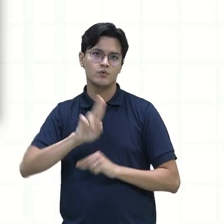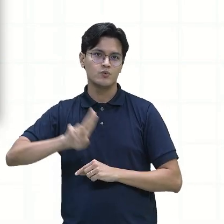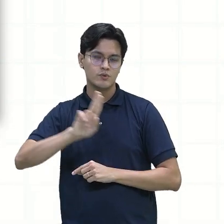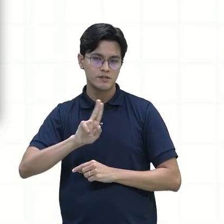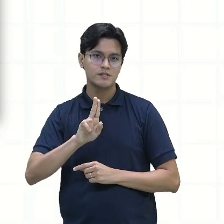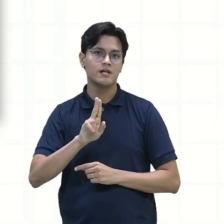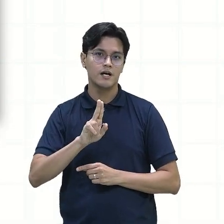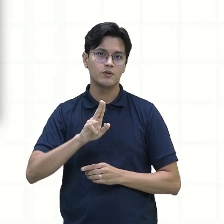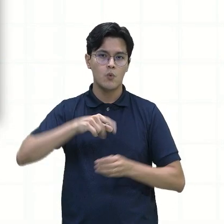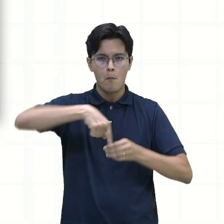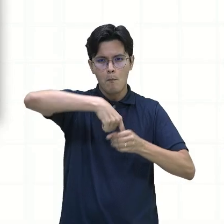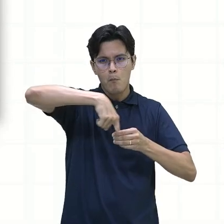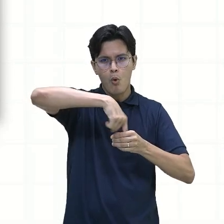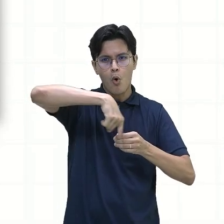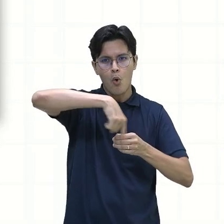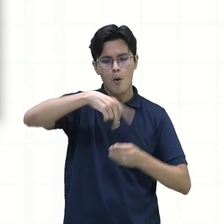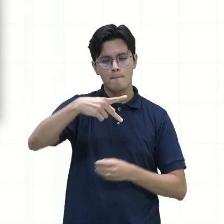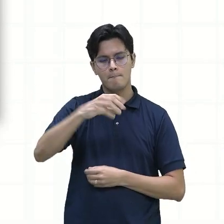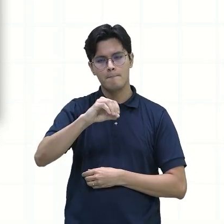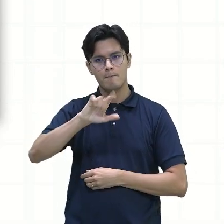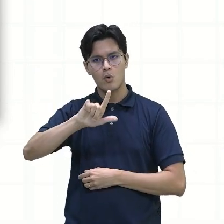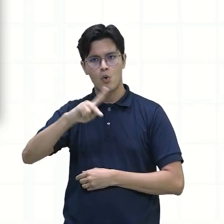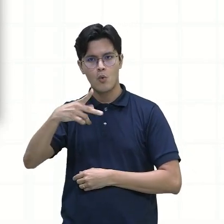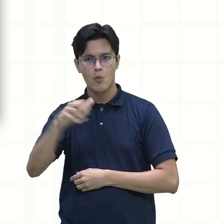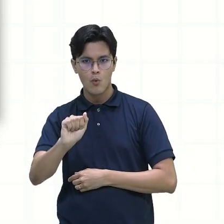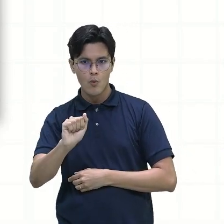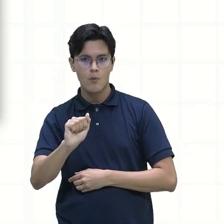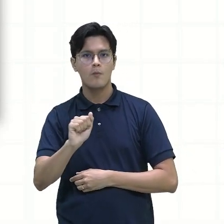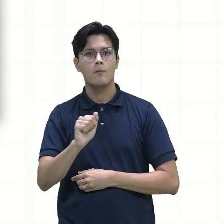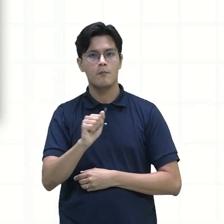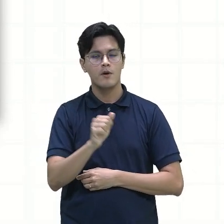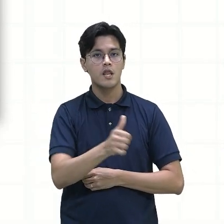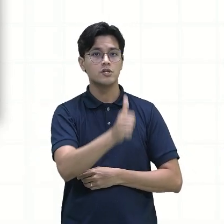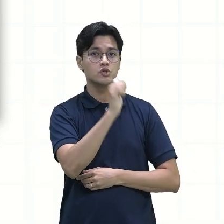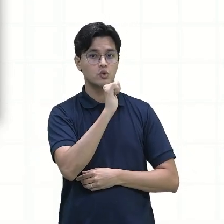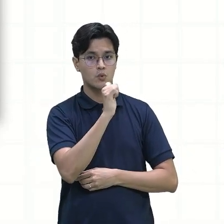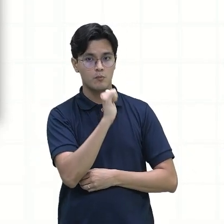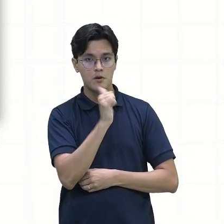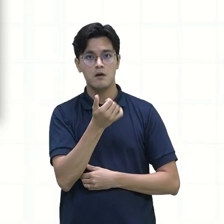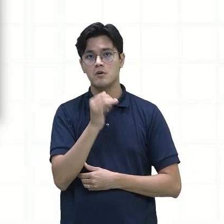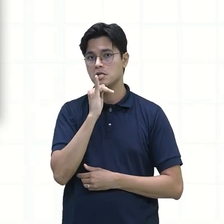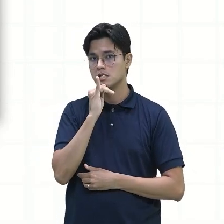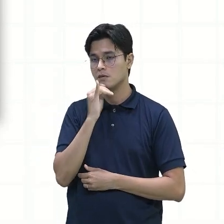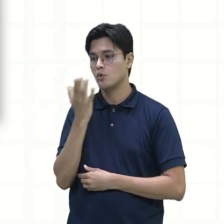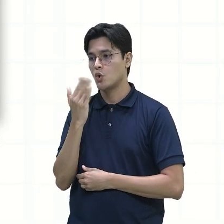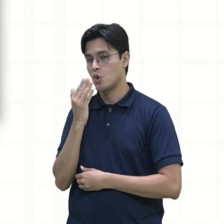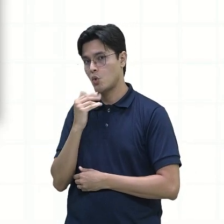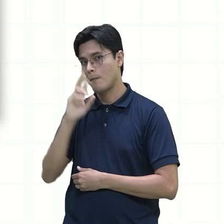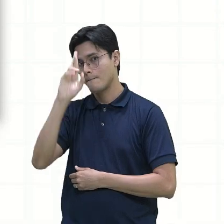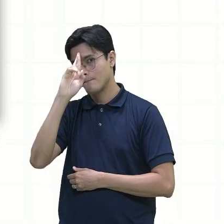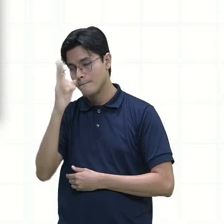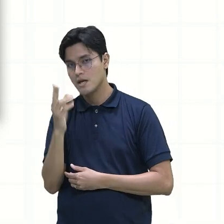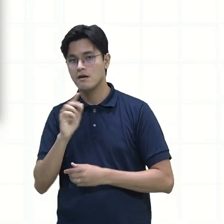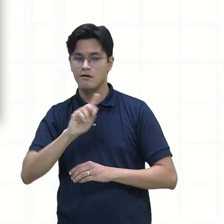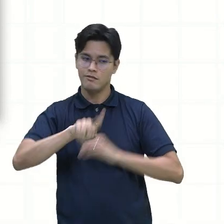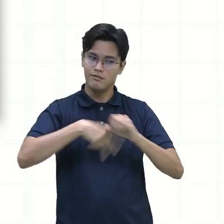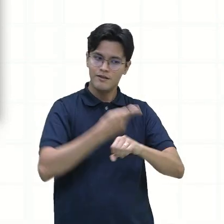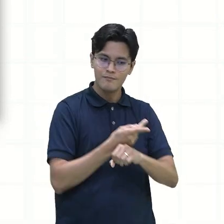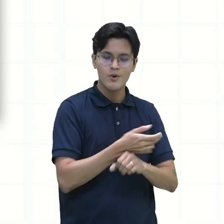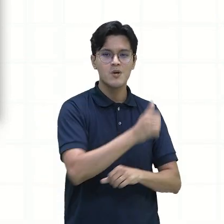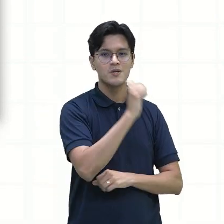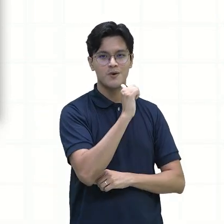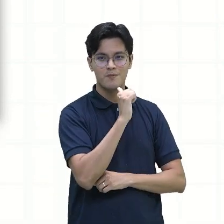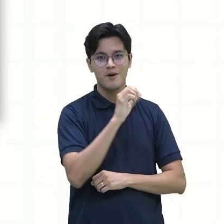né, aquele líquido que nós consumimos após as refeições ou no lanche da tarde. E quem aí gosta